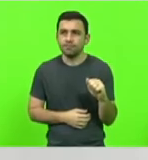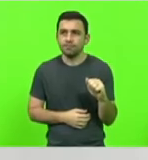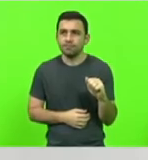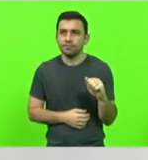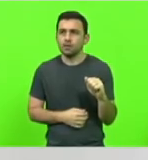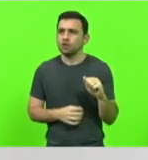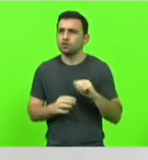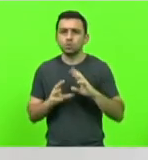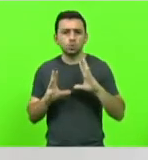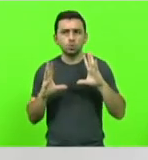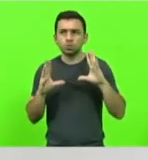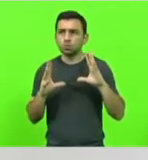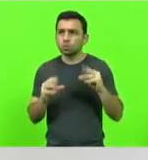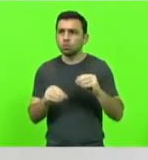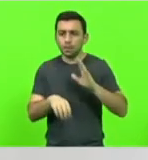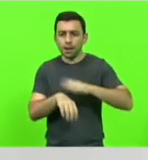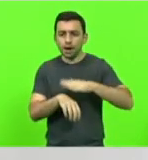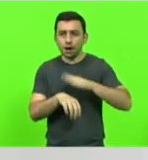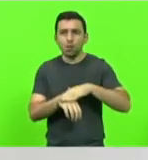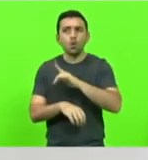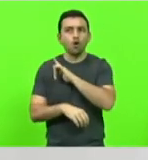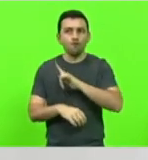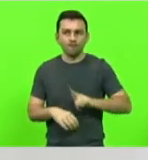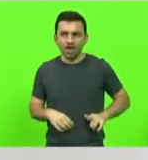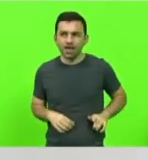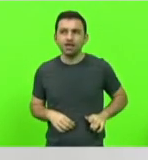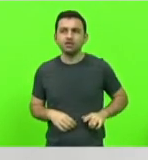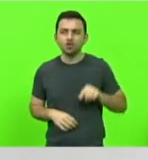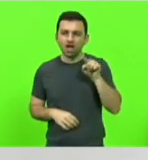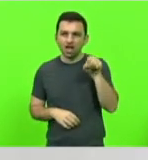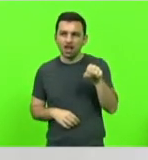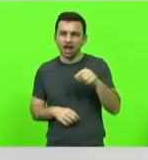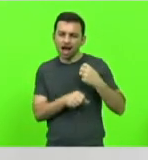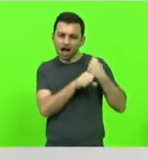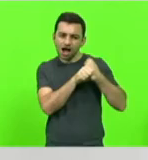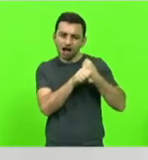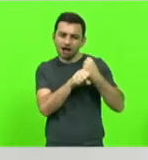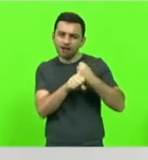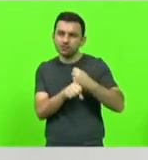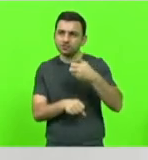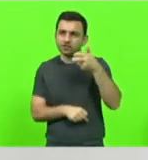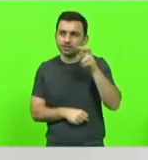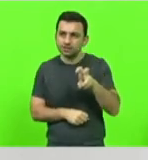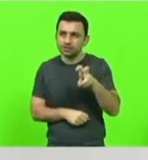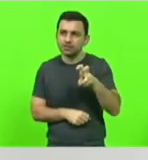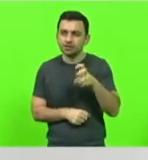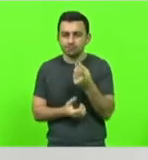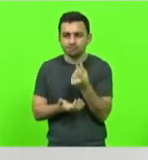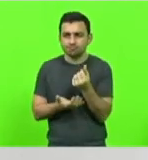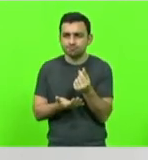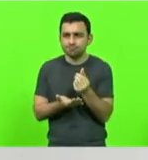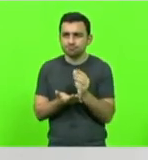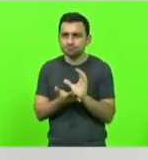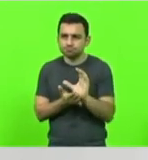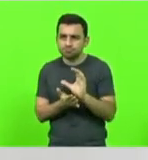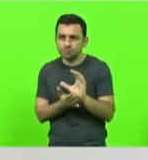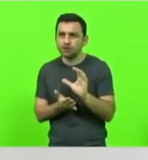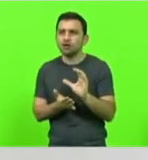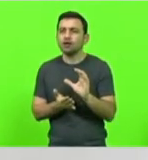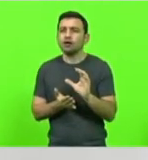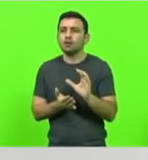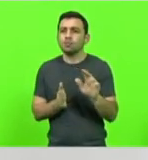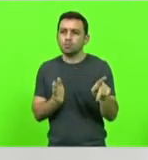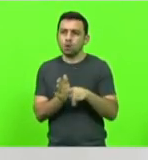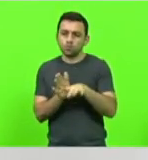todas as ações desse governo chavista nos últimos 15 anos no que diz respeito a financiar campanhas na